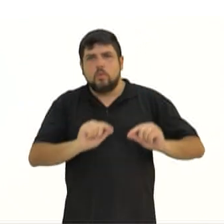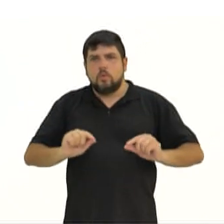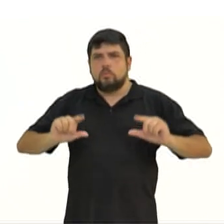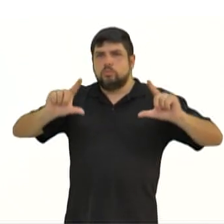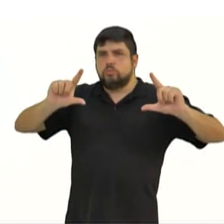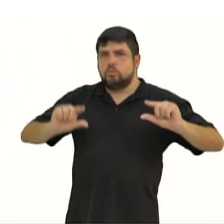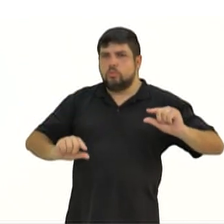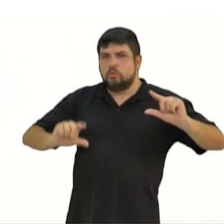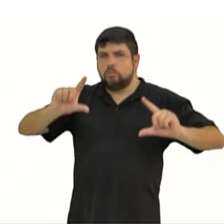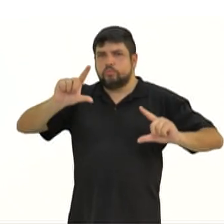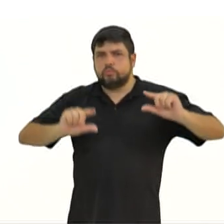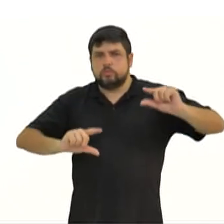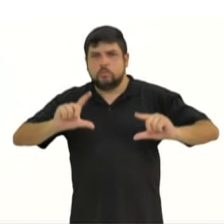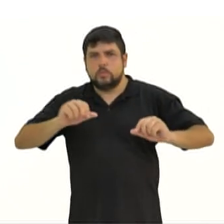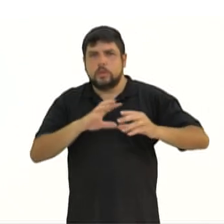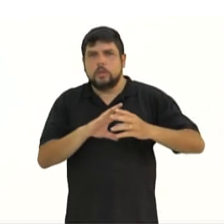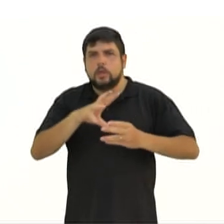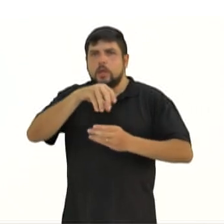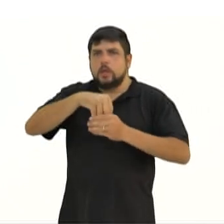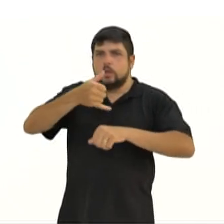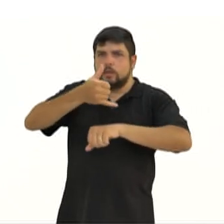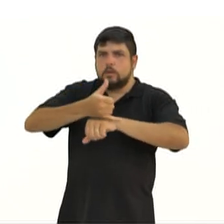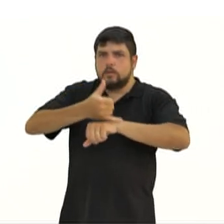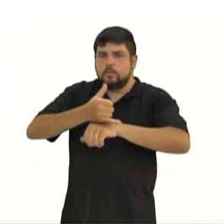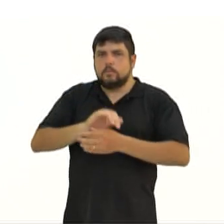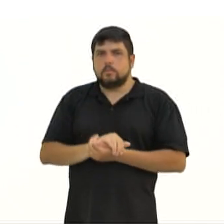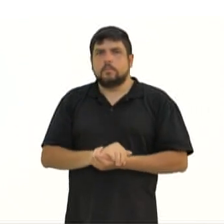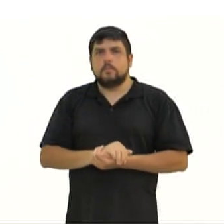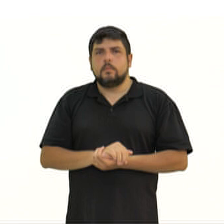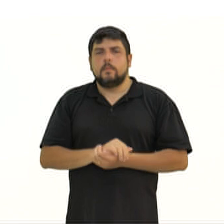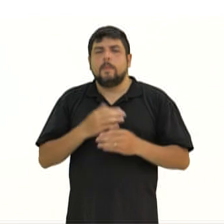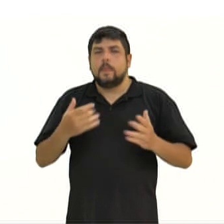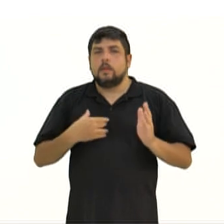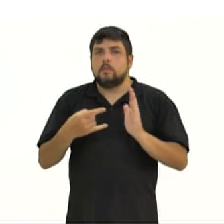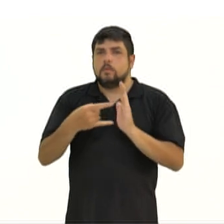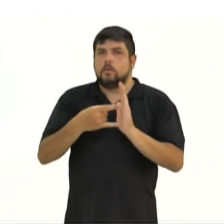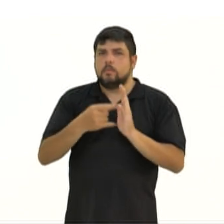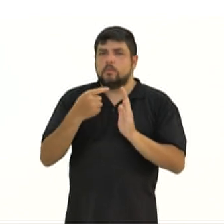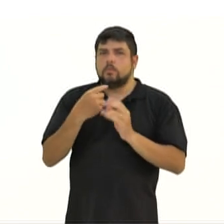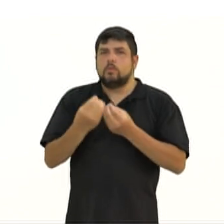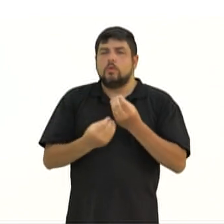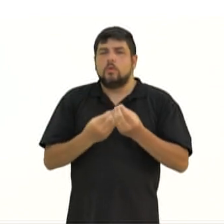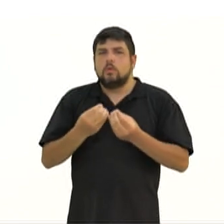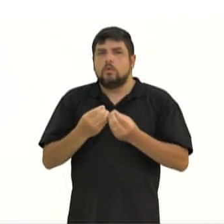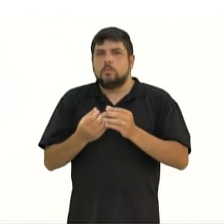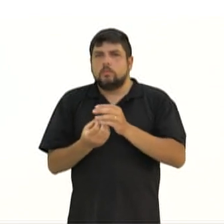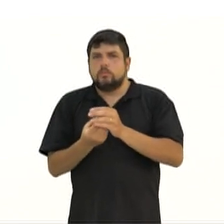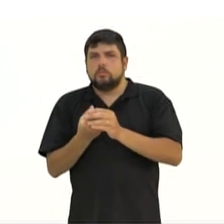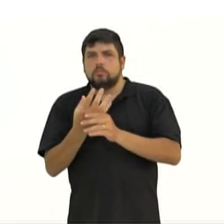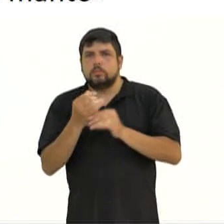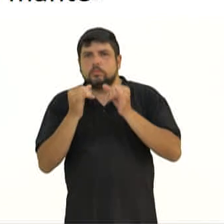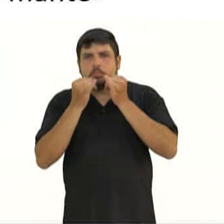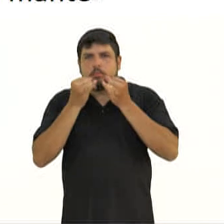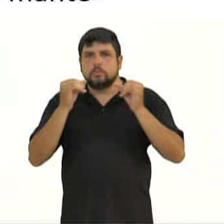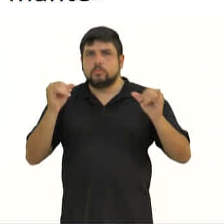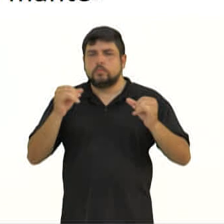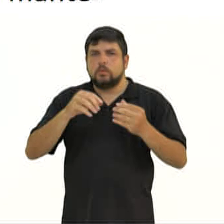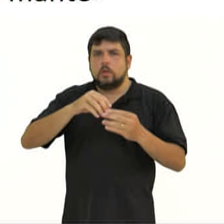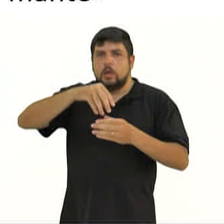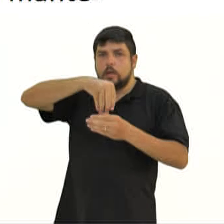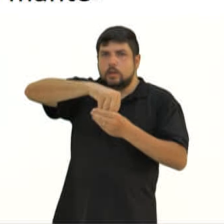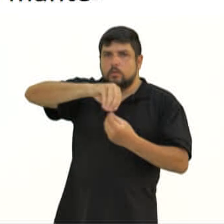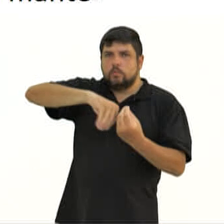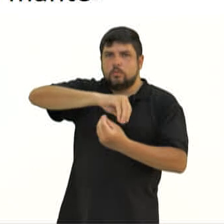componentes metálicos presentes em sua estrutura. Então, as pilhas elas vão produzir a corrente elétrica a partir da reação